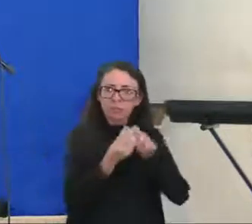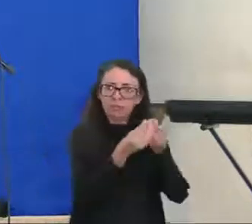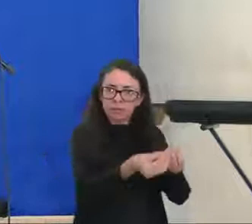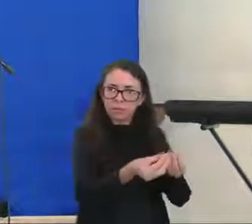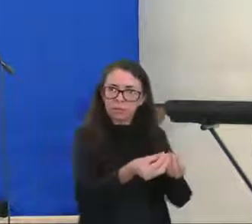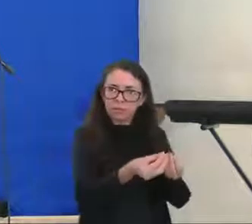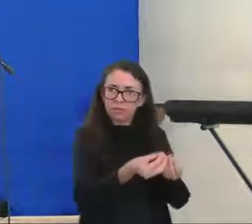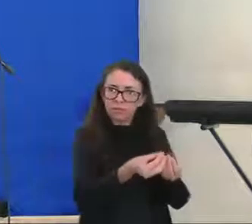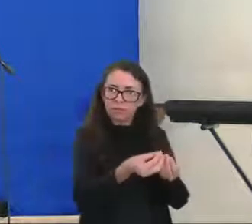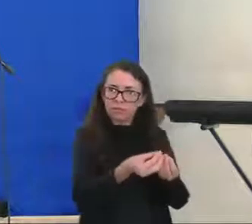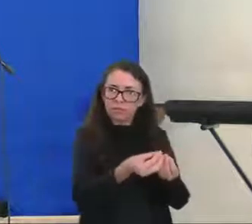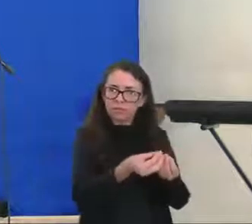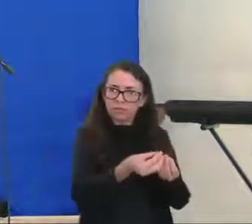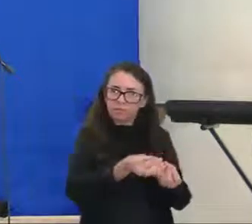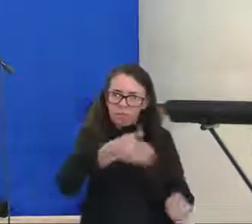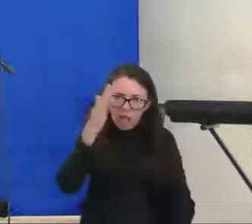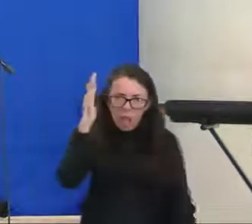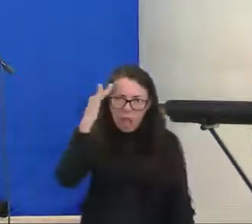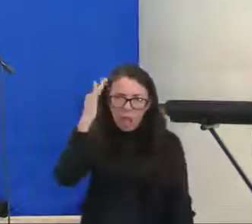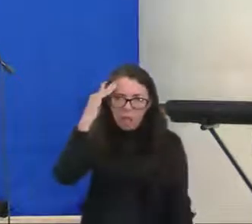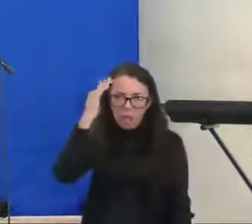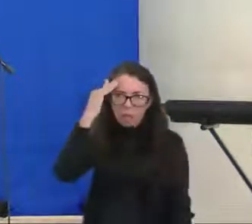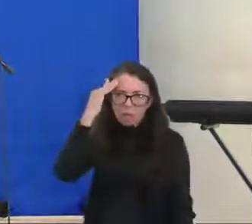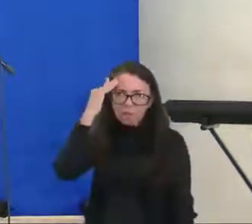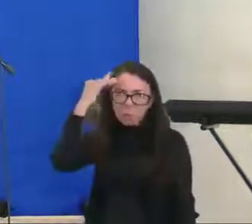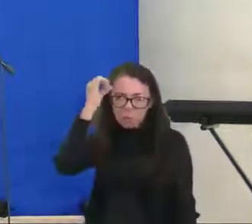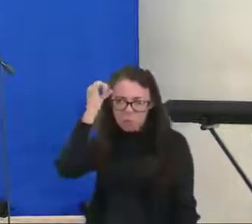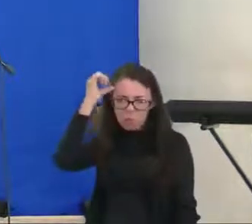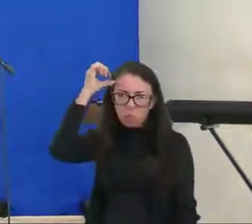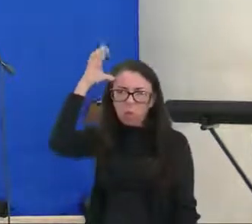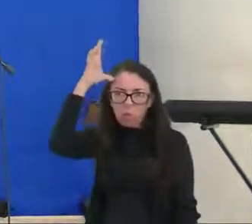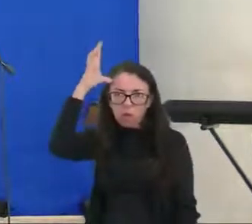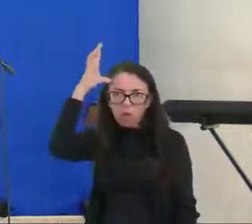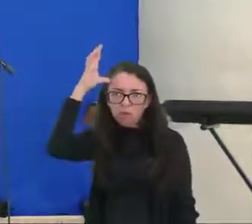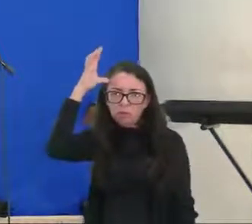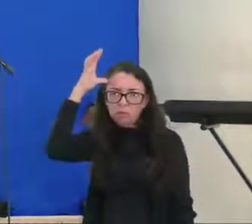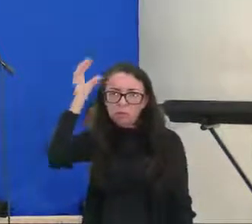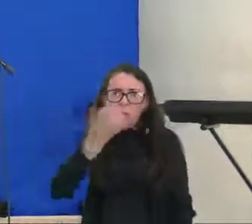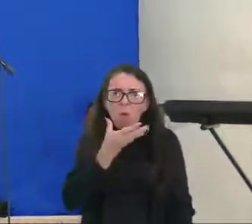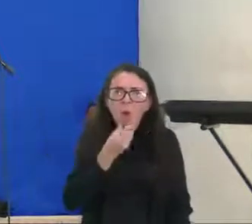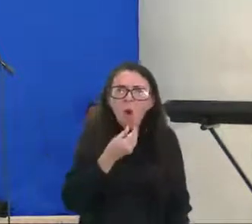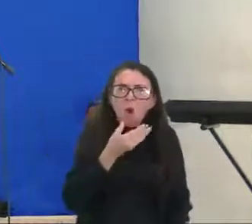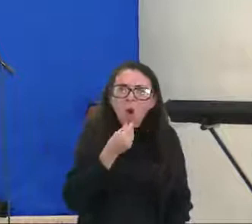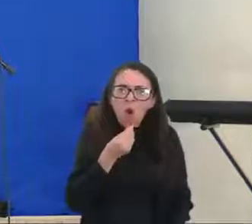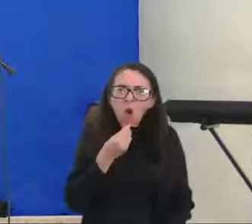tudo o que te hei ordenado.